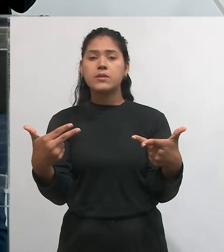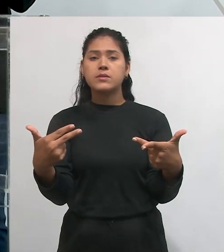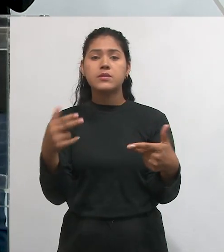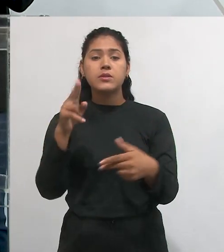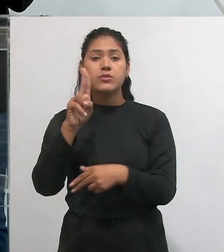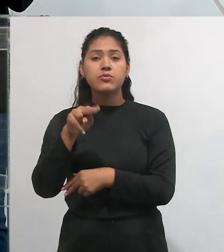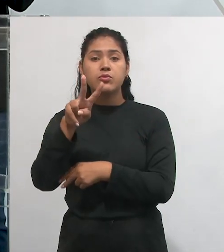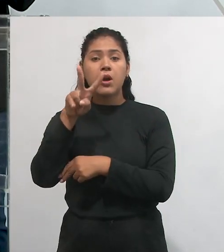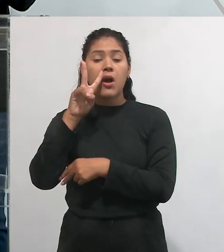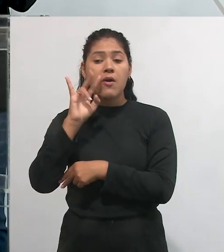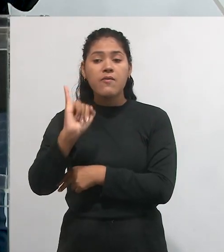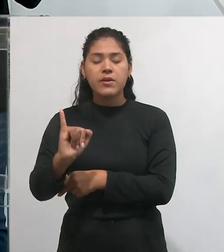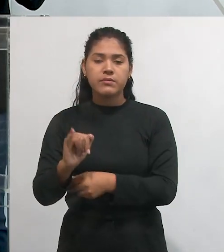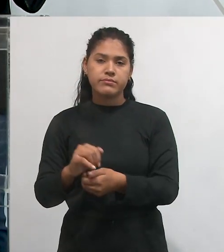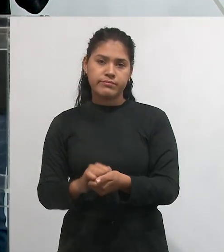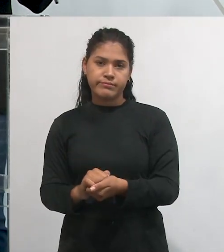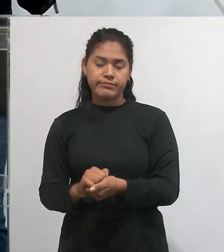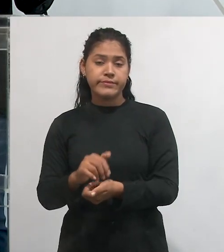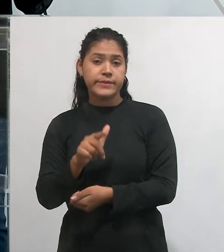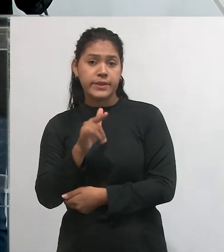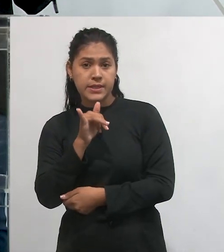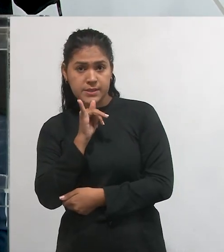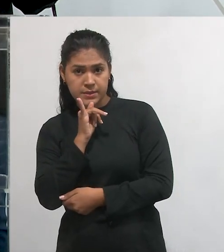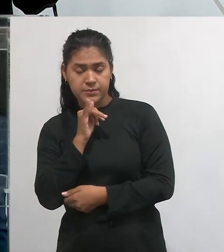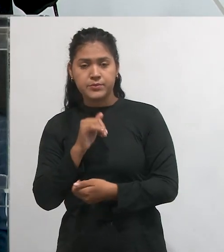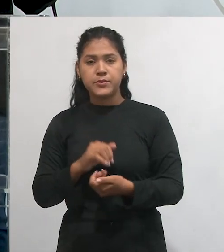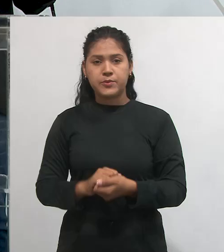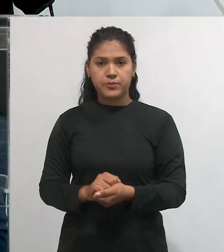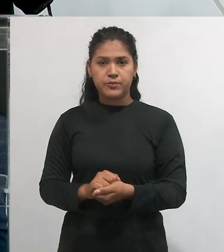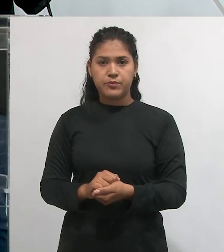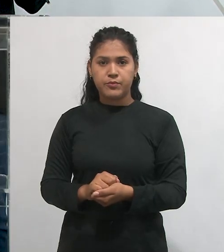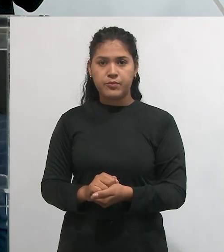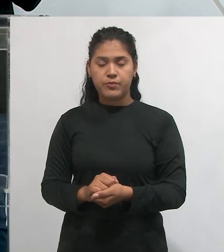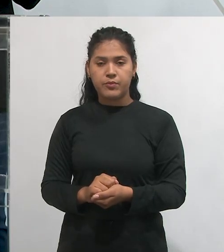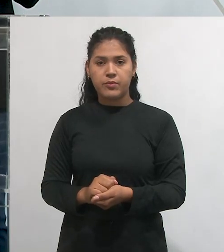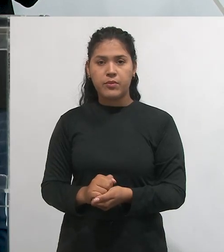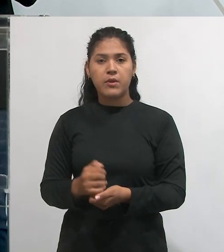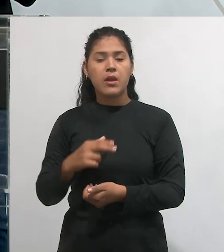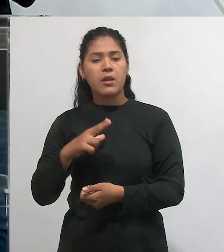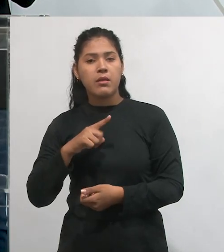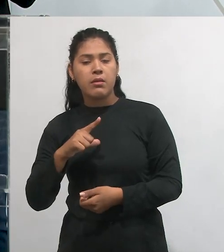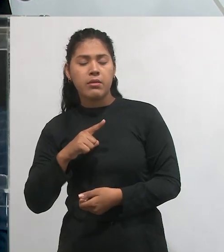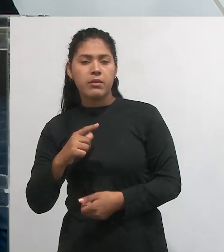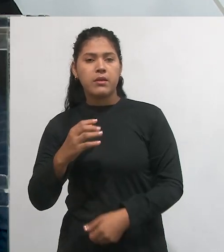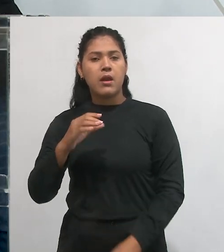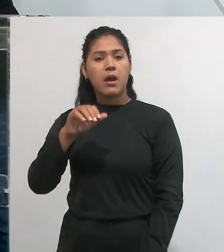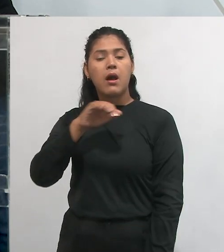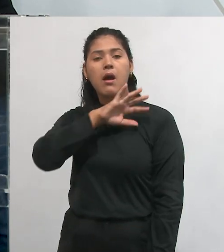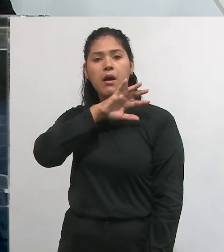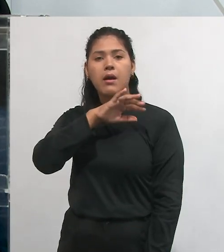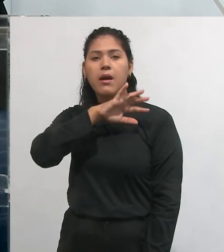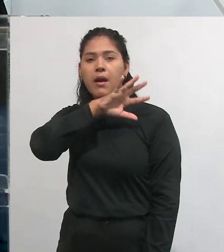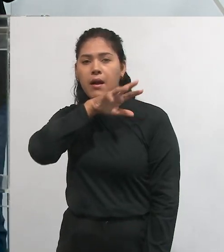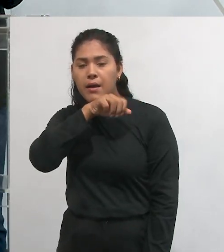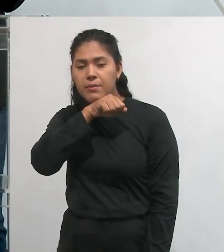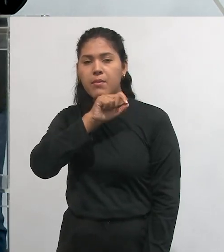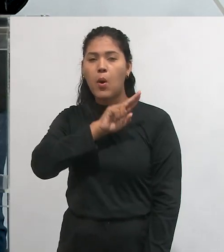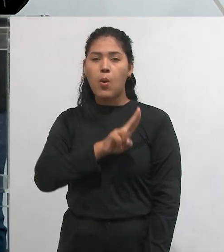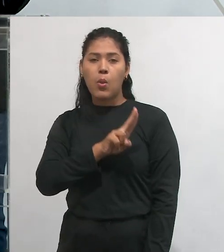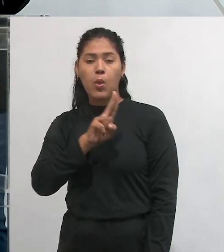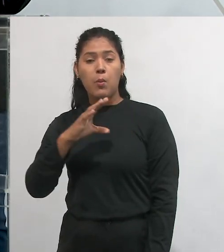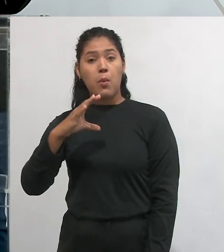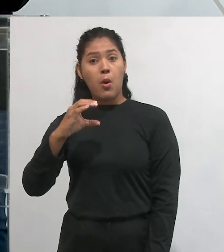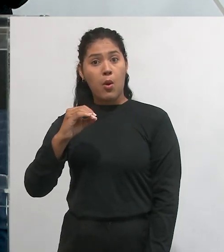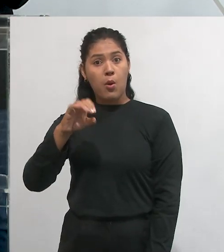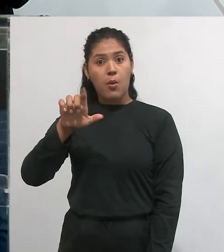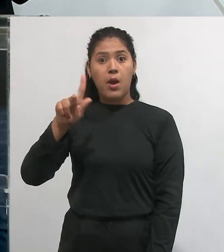vou falar que o coelho com chifre é belo? Isso só pode ser uma simulação ou uma